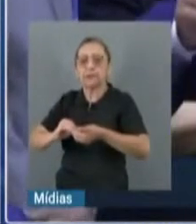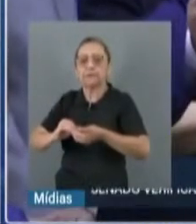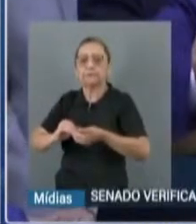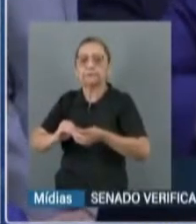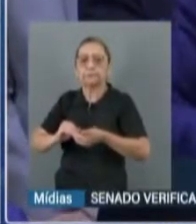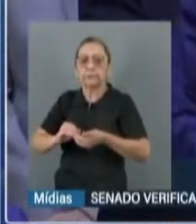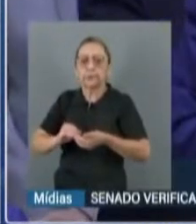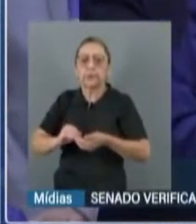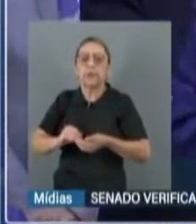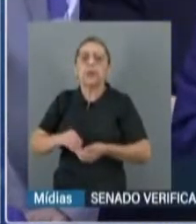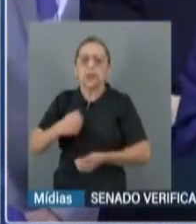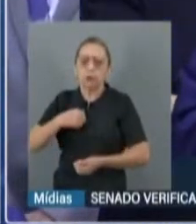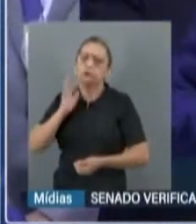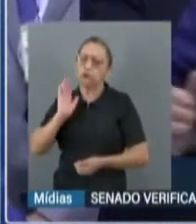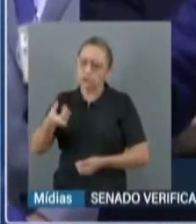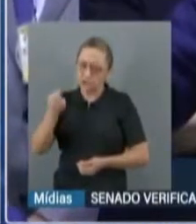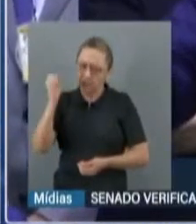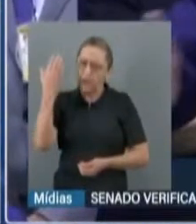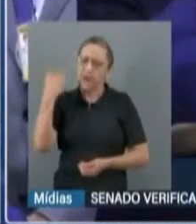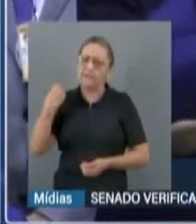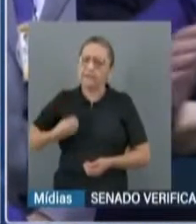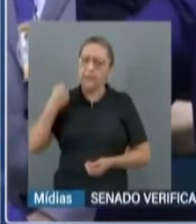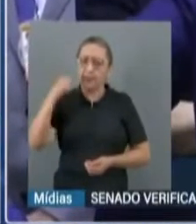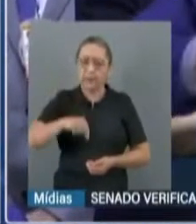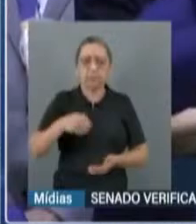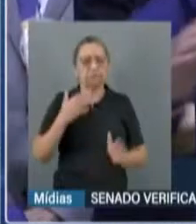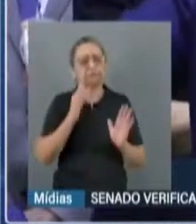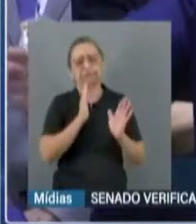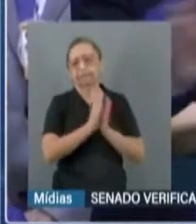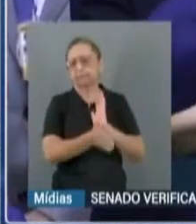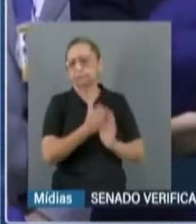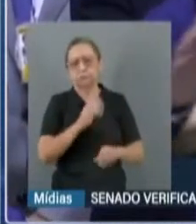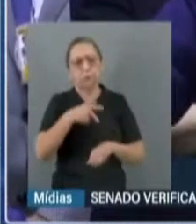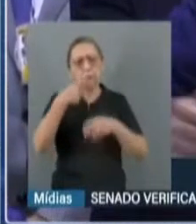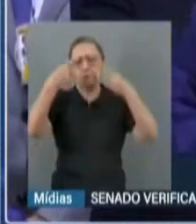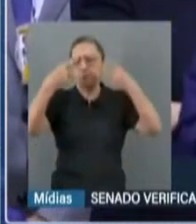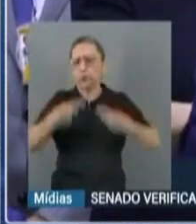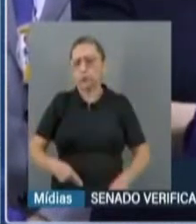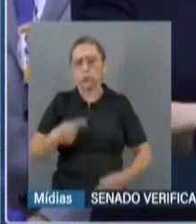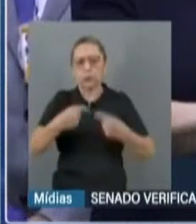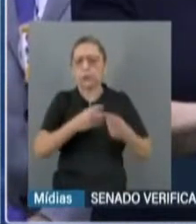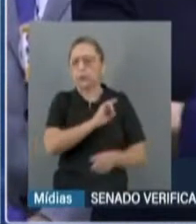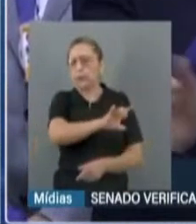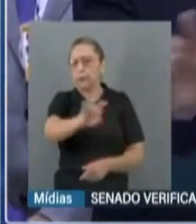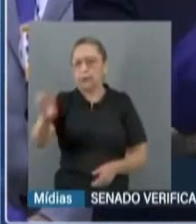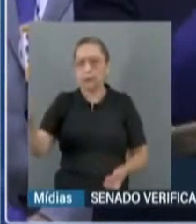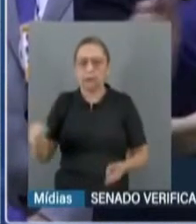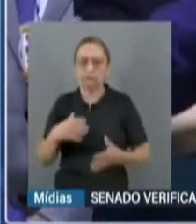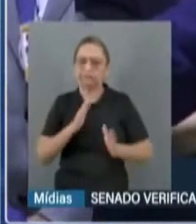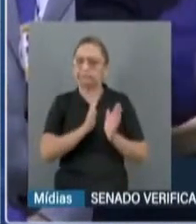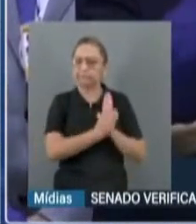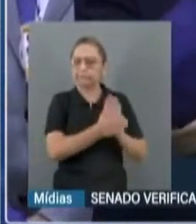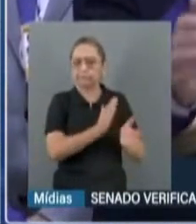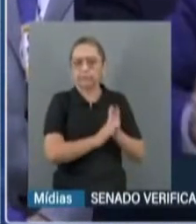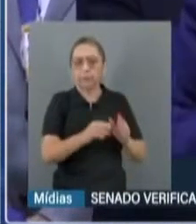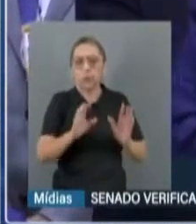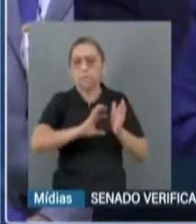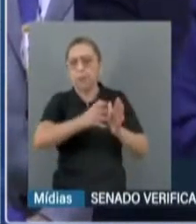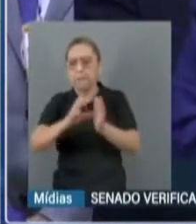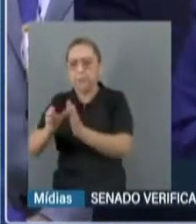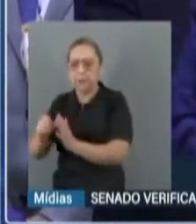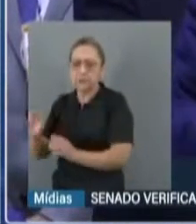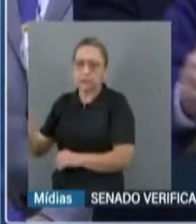tramitou na Câmara, no Congresso, aliás, durante esses 30 anos, apesar disso, de sempre se falar